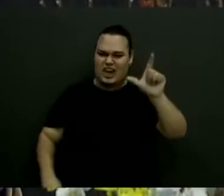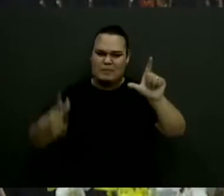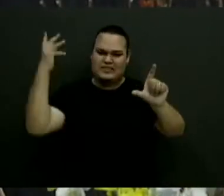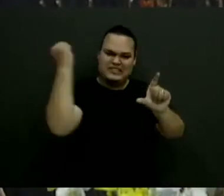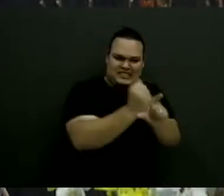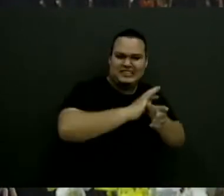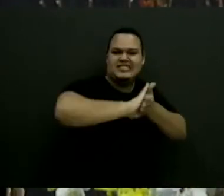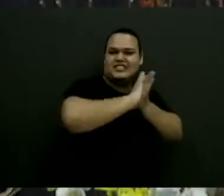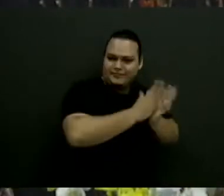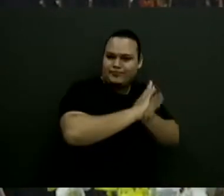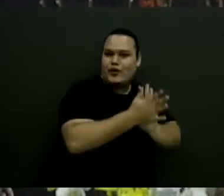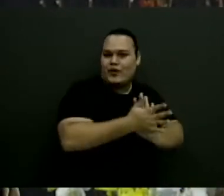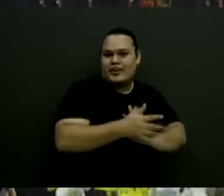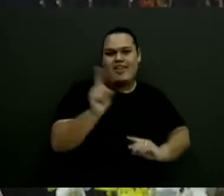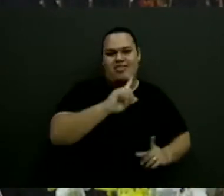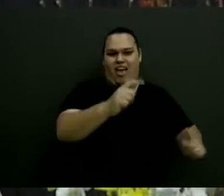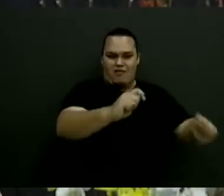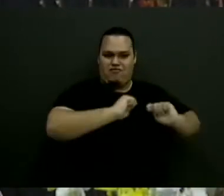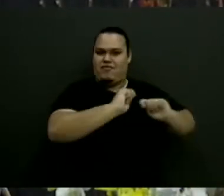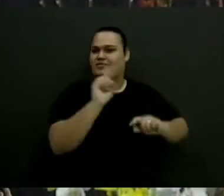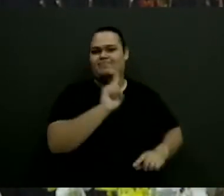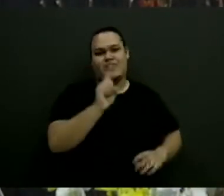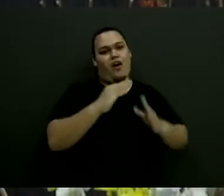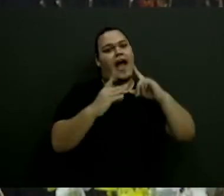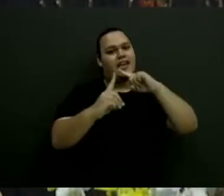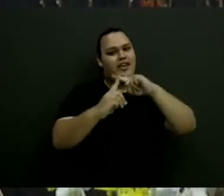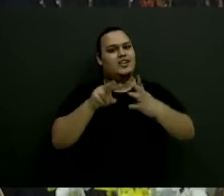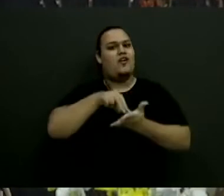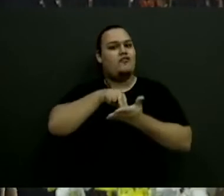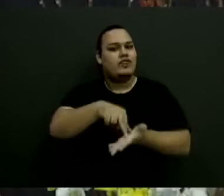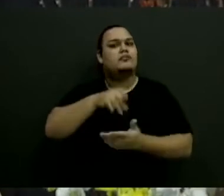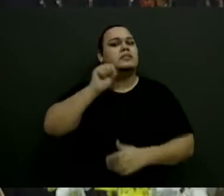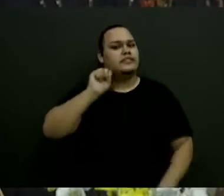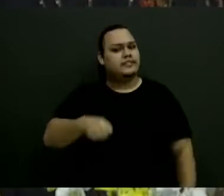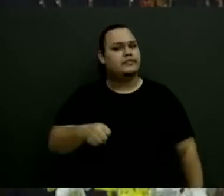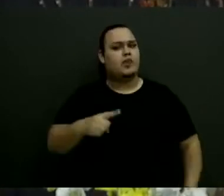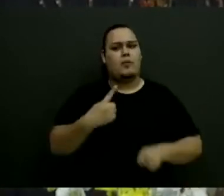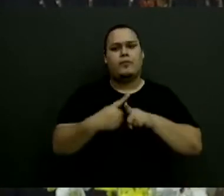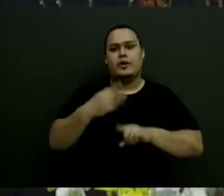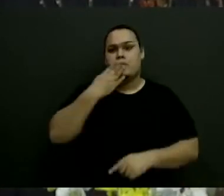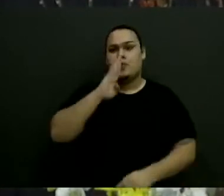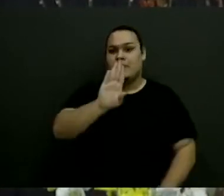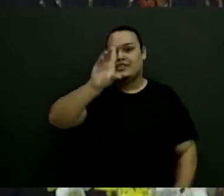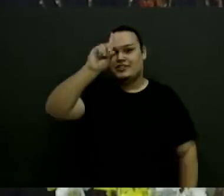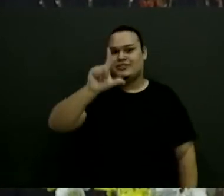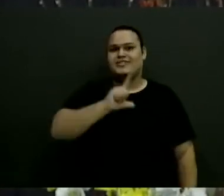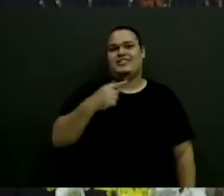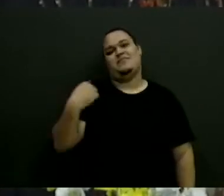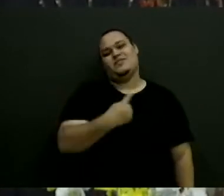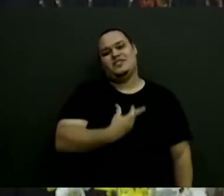prevalecem contra a igreja do Senhor. Essa é a promessa de Deus para nós. Amém, pastor